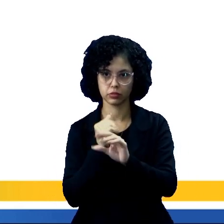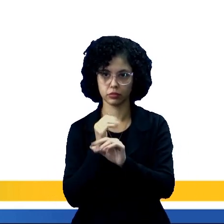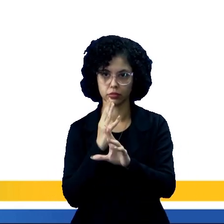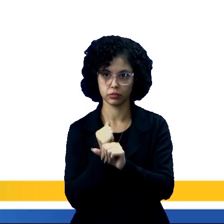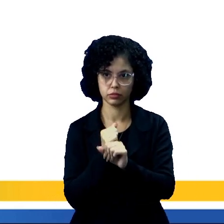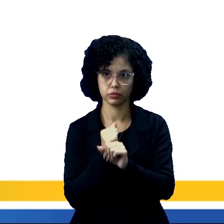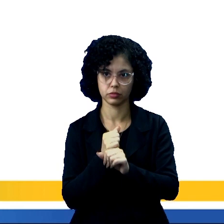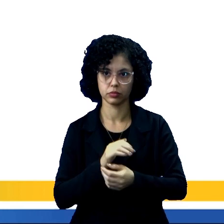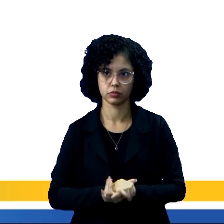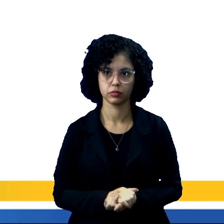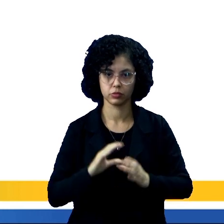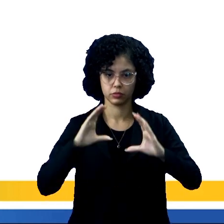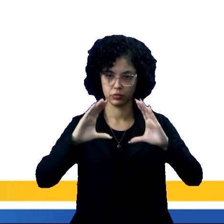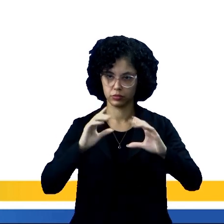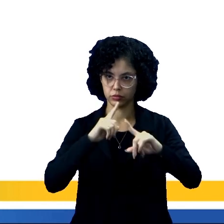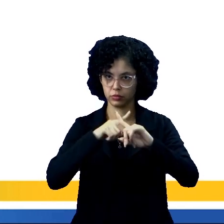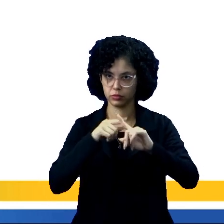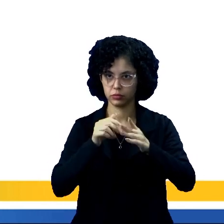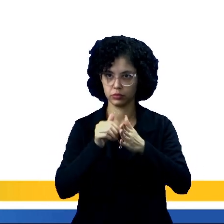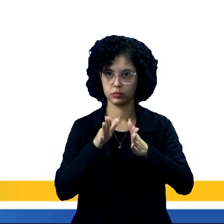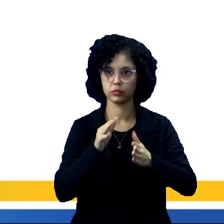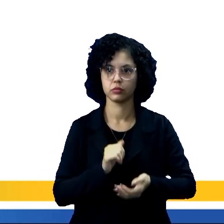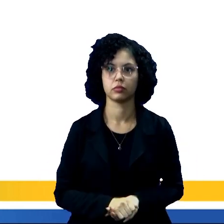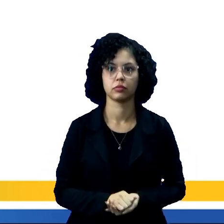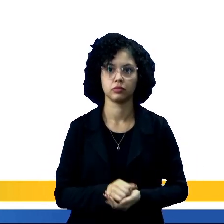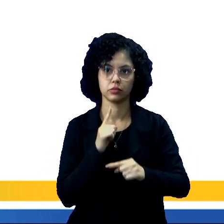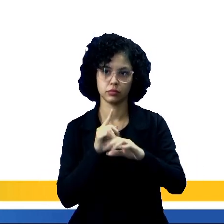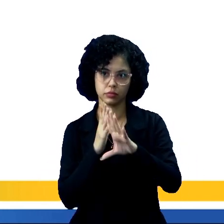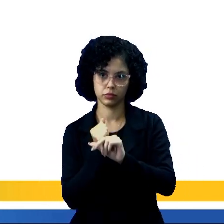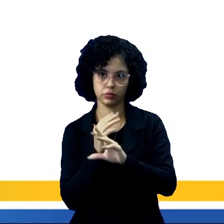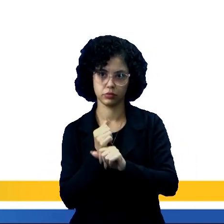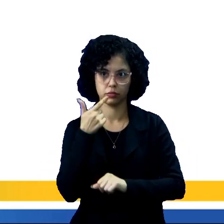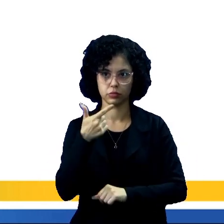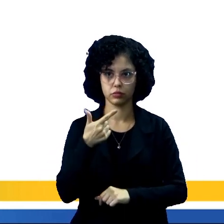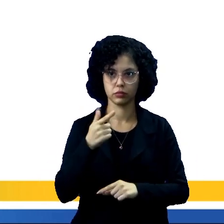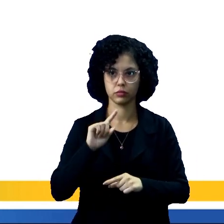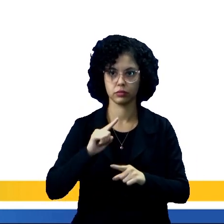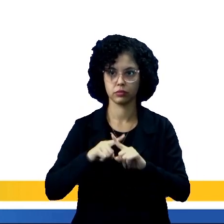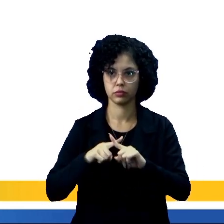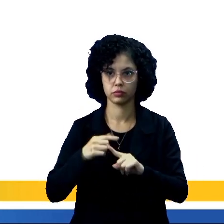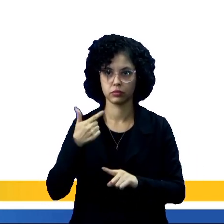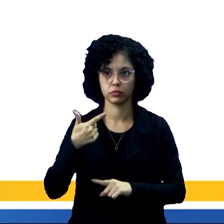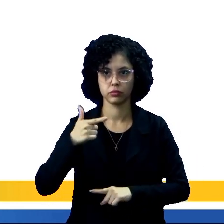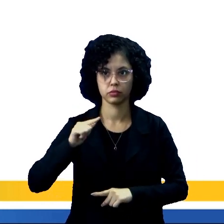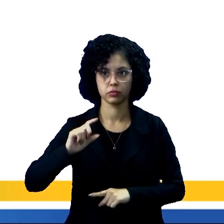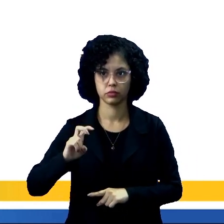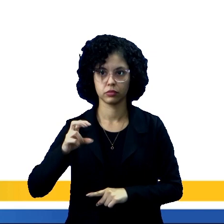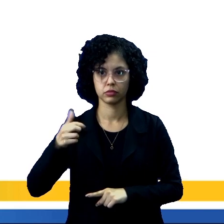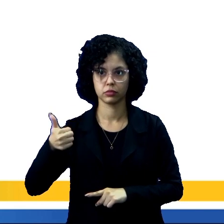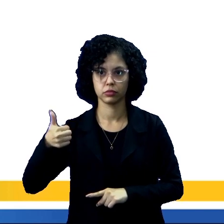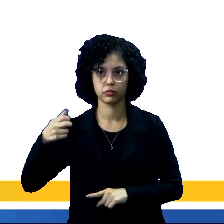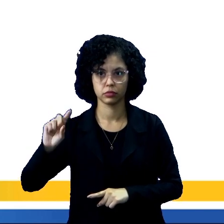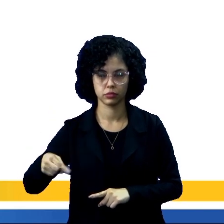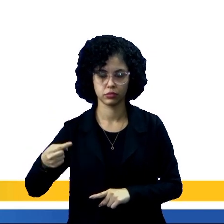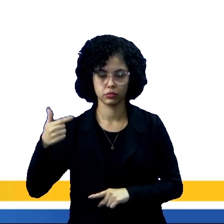78,5, a gente multiplicou ali o parênteses, eliminando, mais 2 vezes